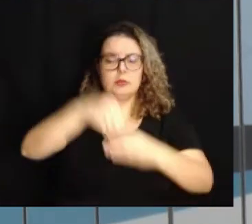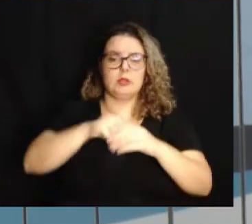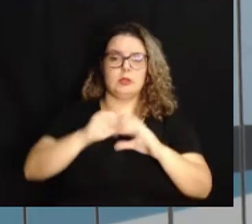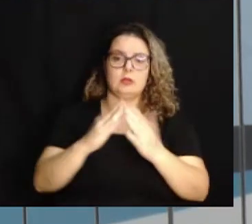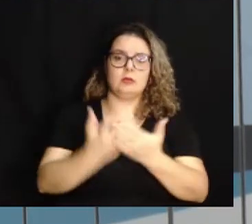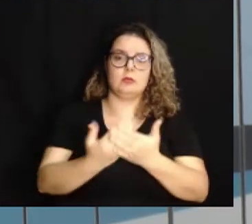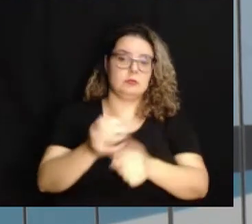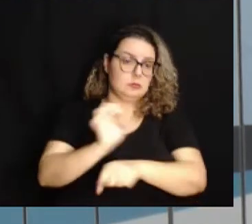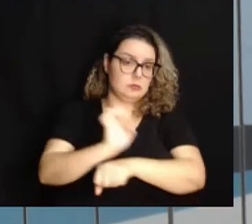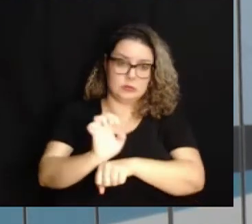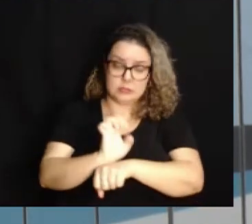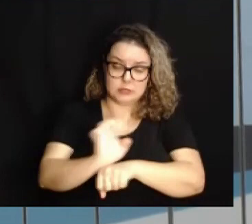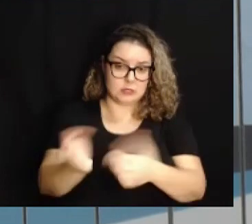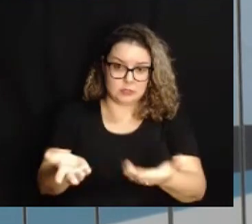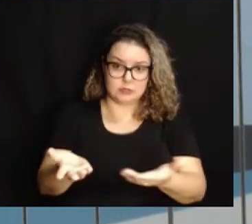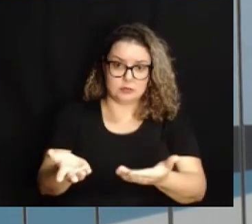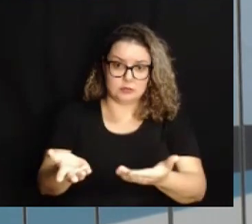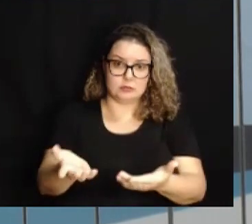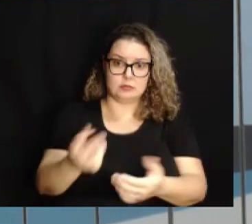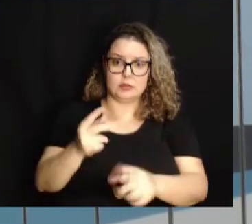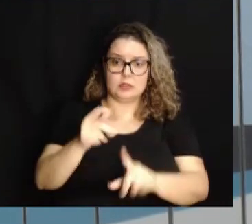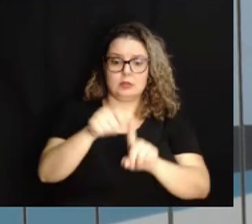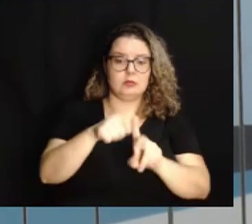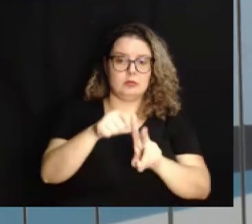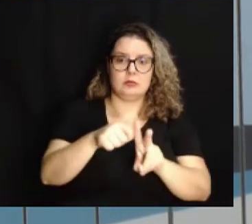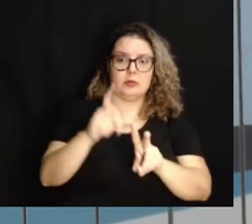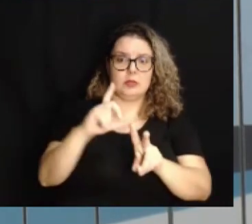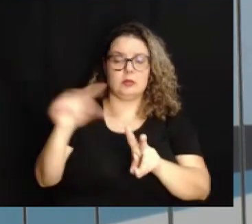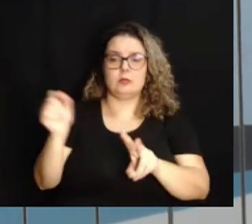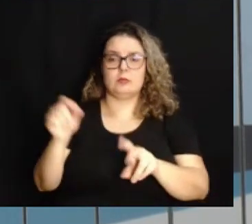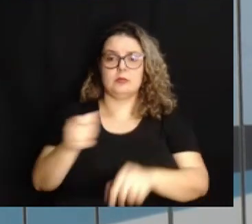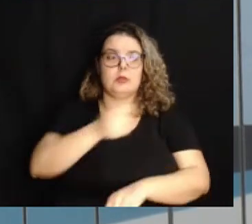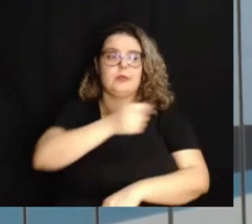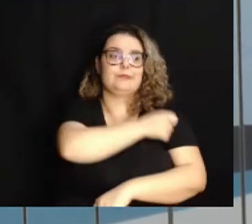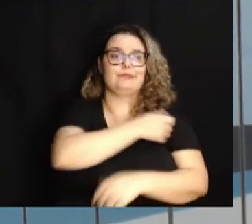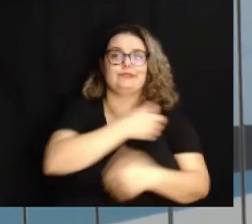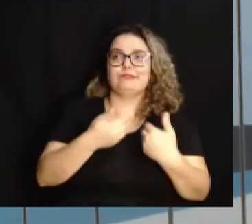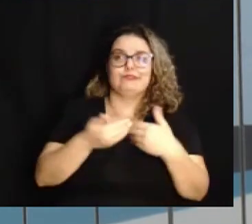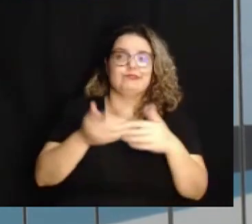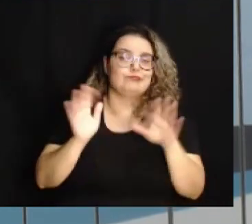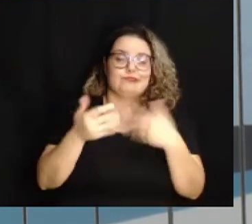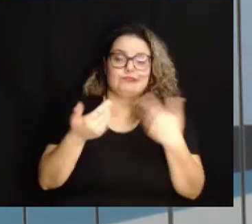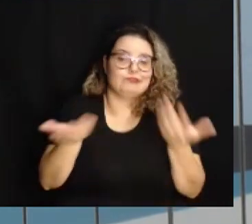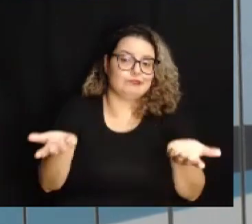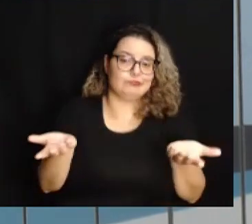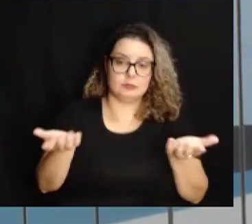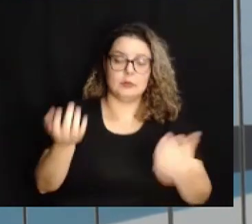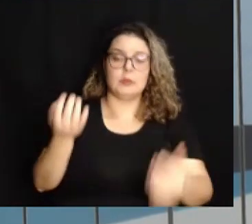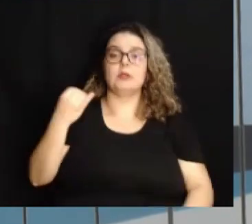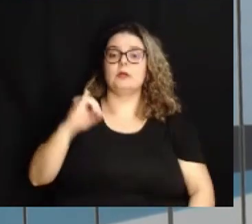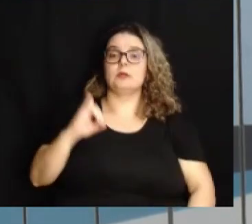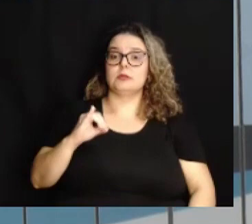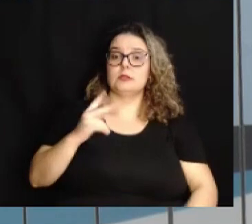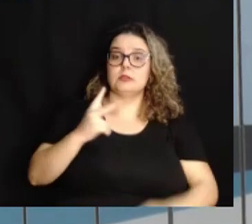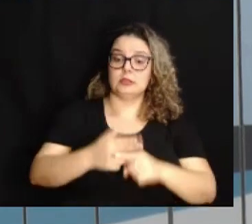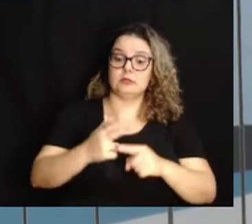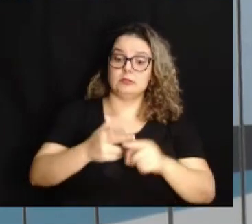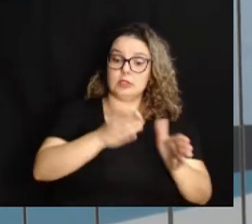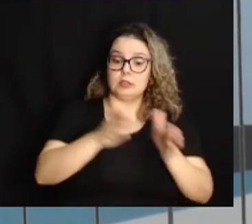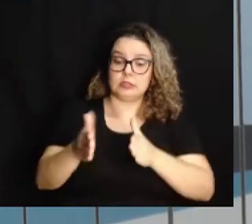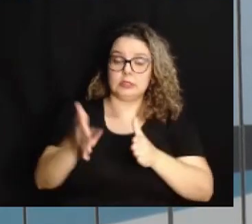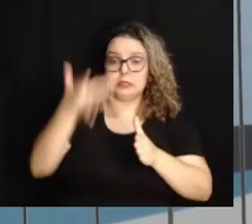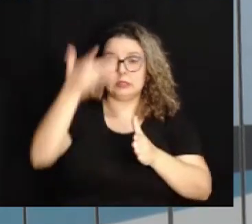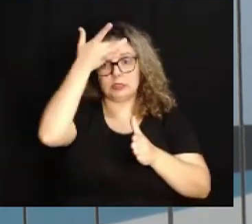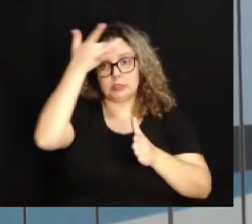E aí, passa 2 meses, a pessoa vai embora e os alunos ficam à deriva lá, sabe? Então, se a gente pegar esse recorte da saúde mental nas